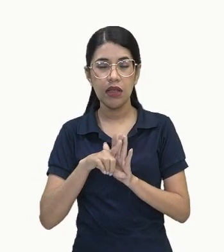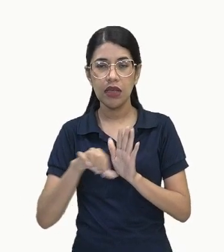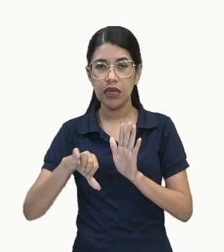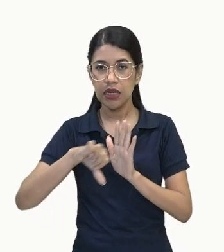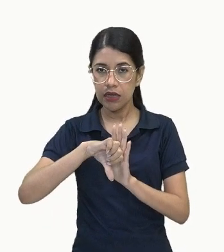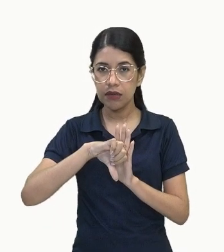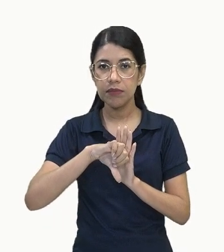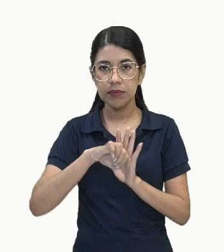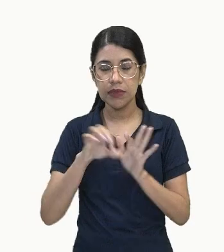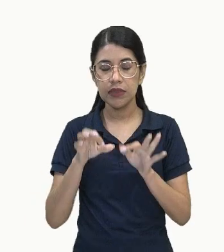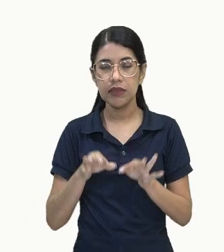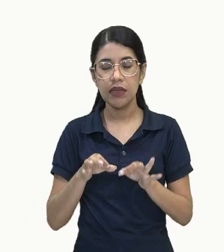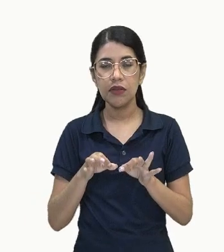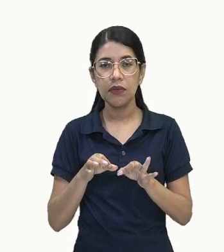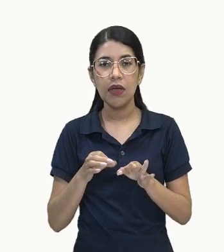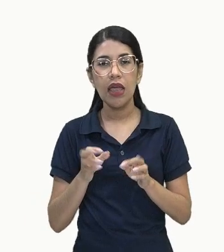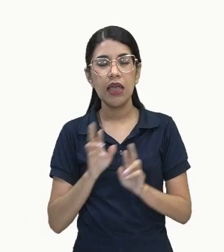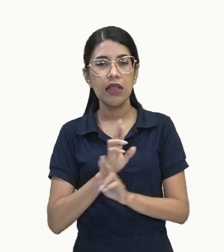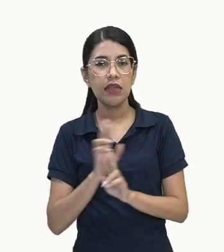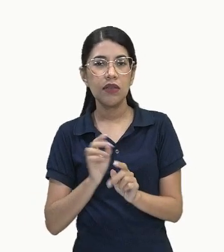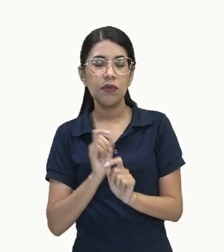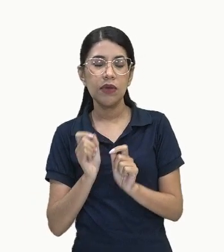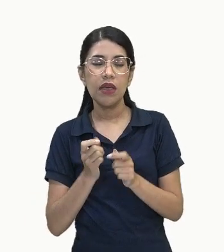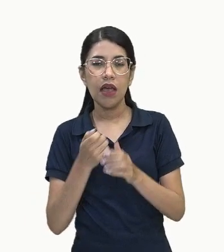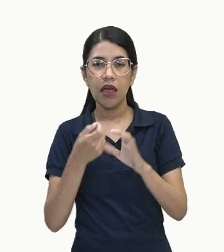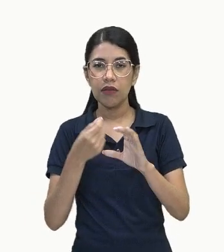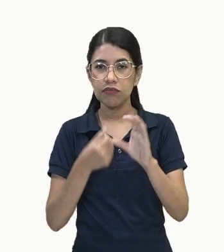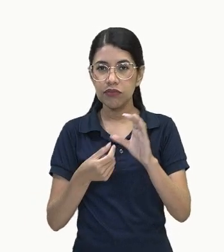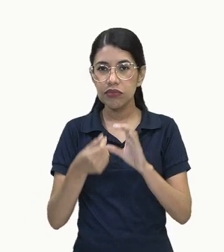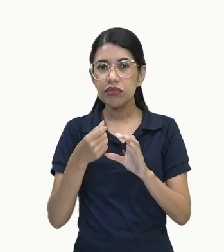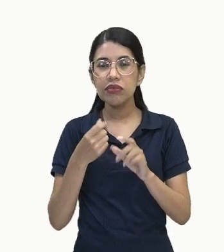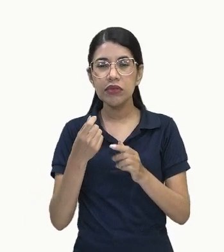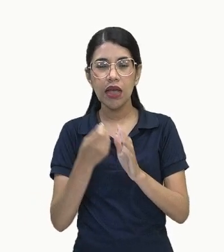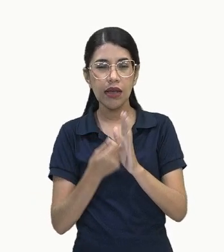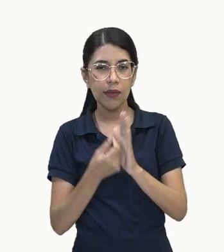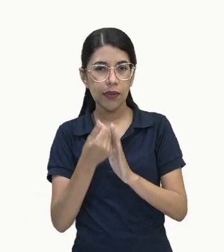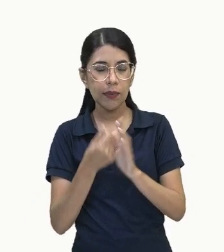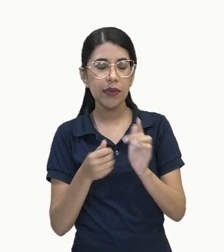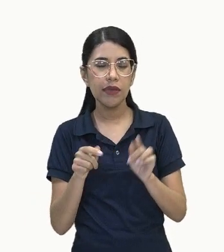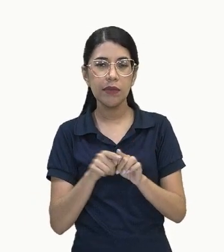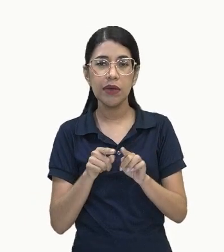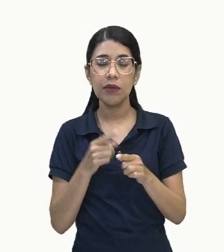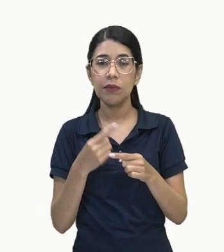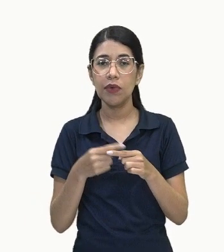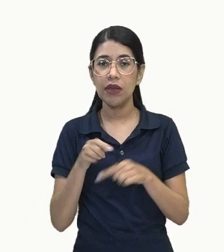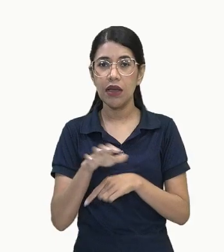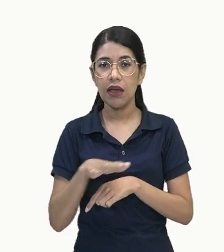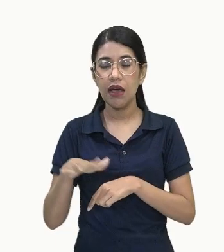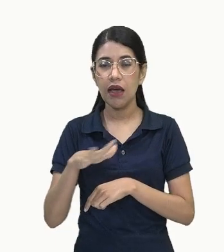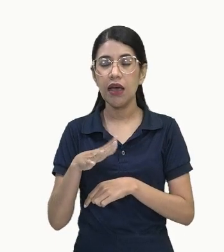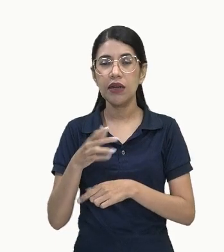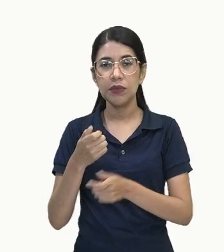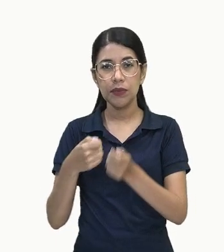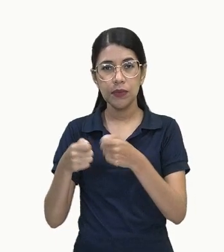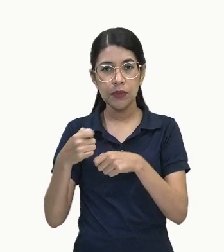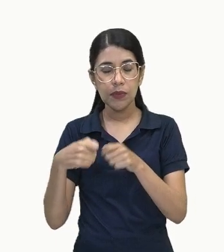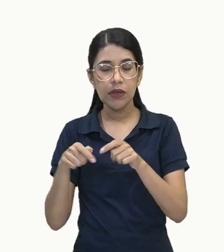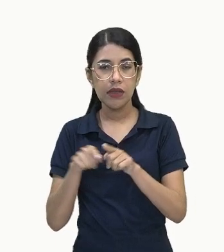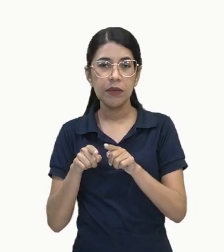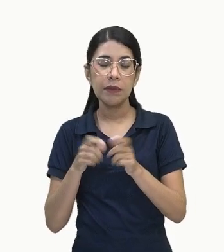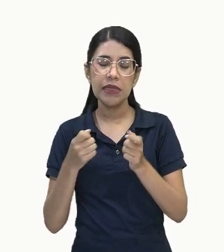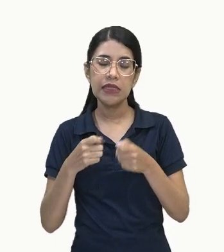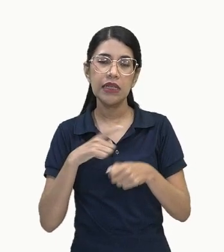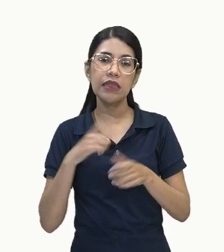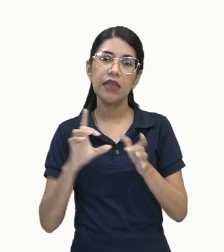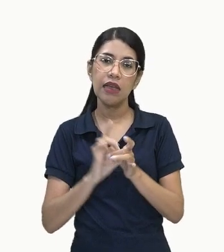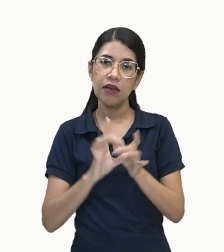crime ali em relação às finanças, ao mercado financeiro, até porque o próprio mercado diz que a livre concorrência